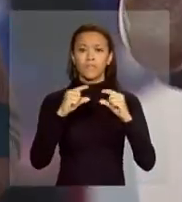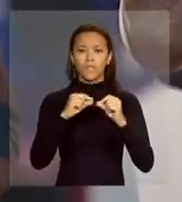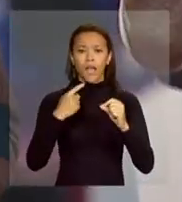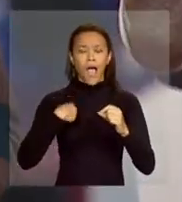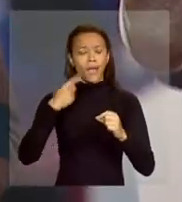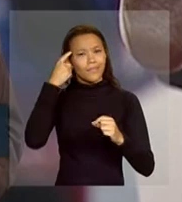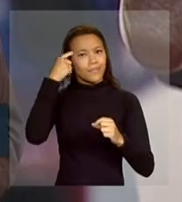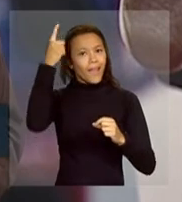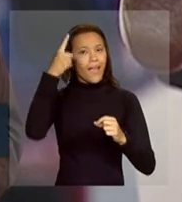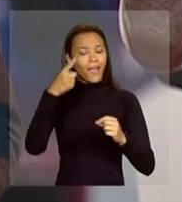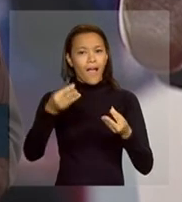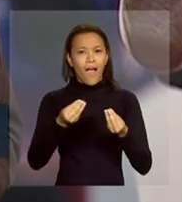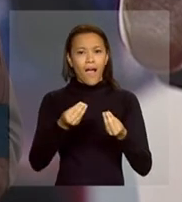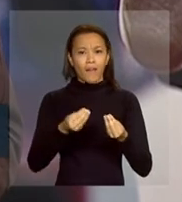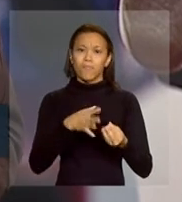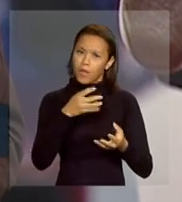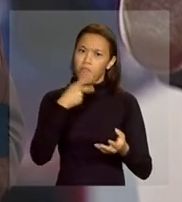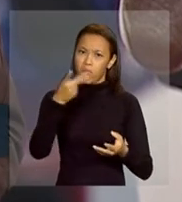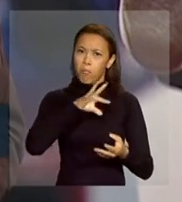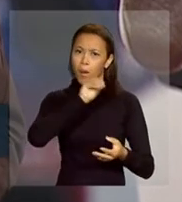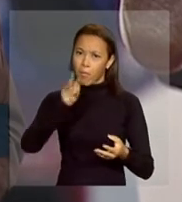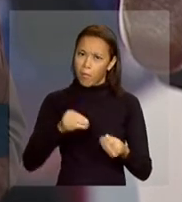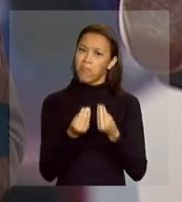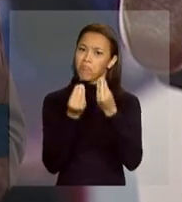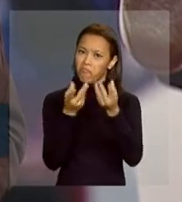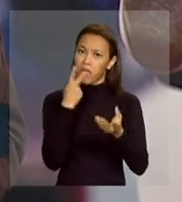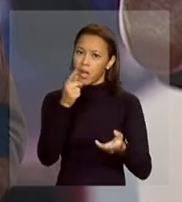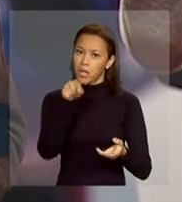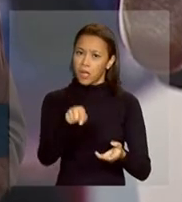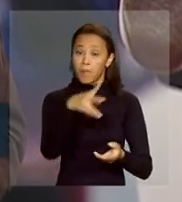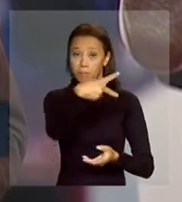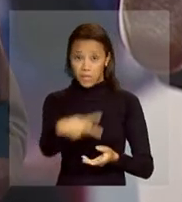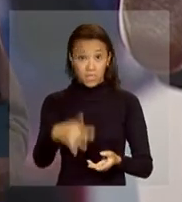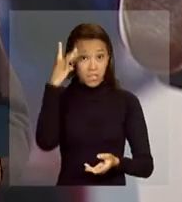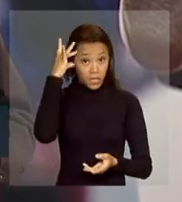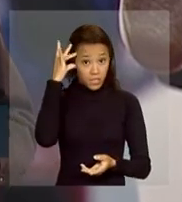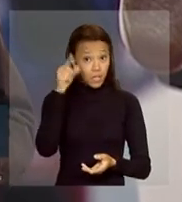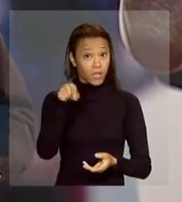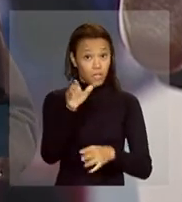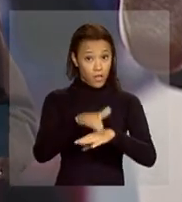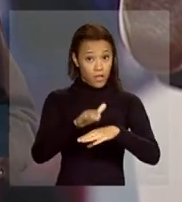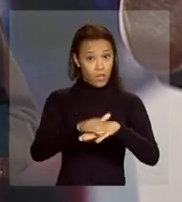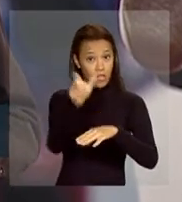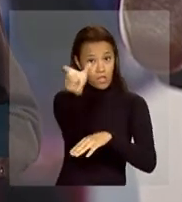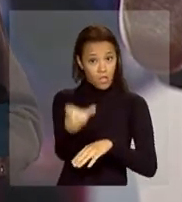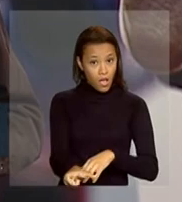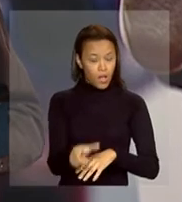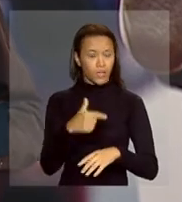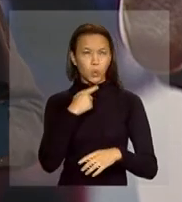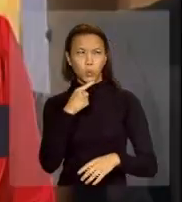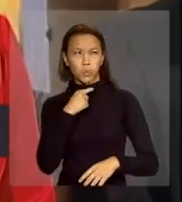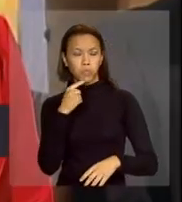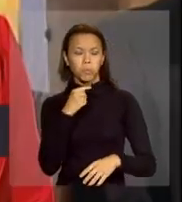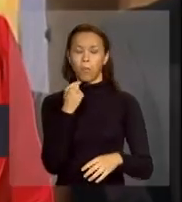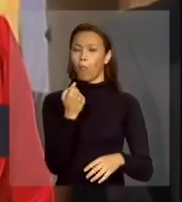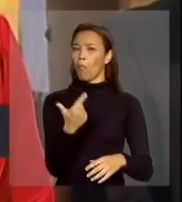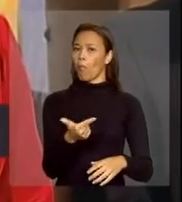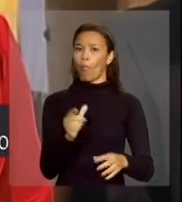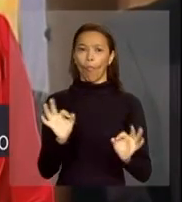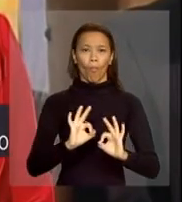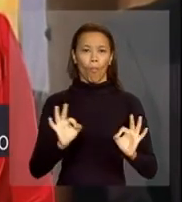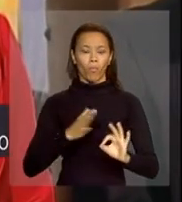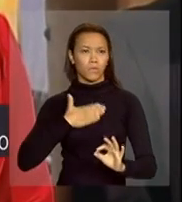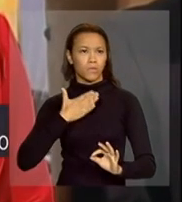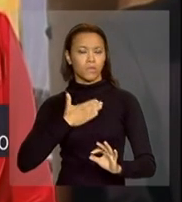a ideia a presidente Dilma e elas em um segundo de dúvida ou de